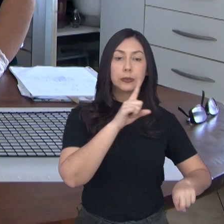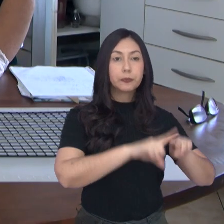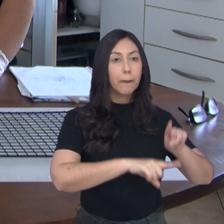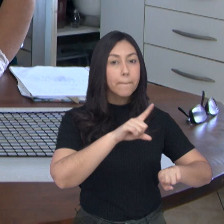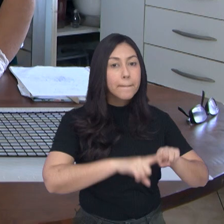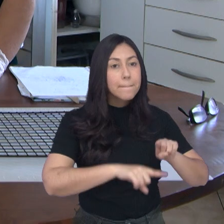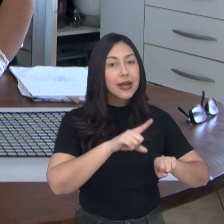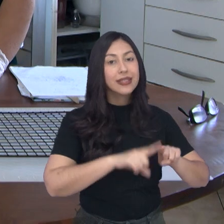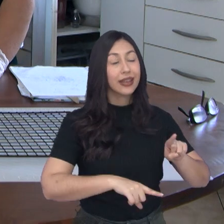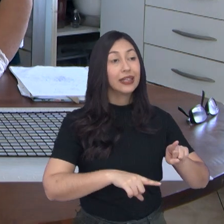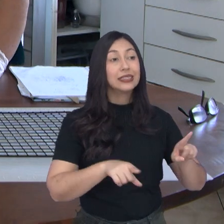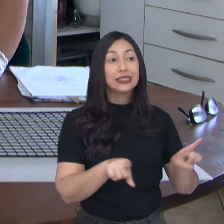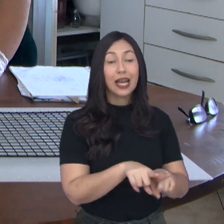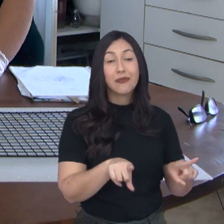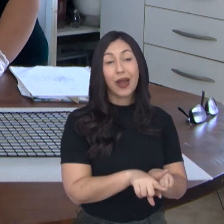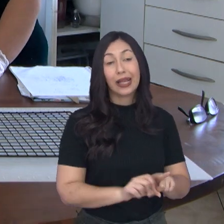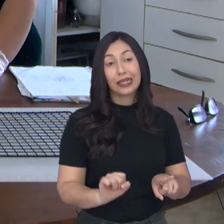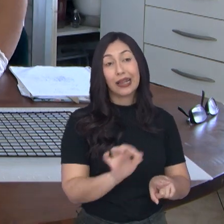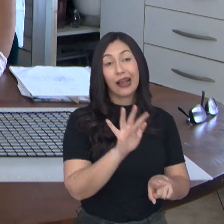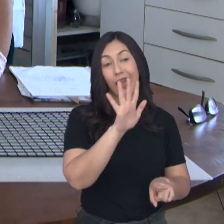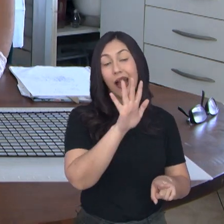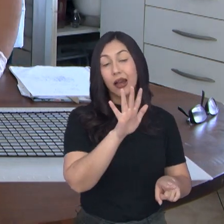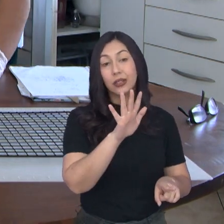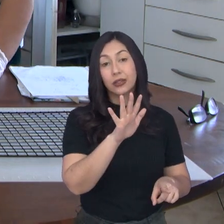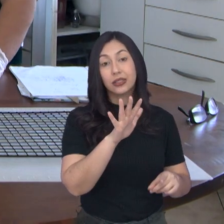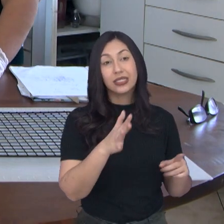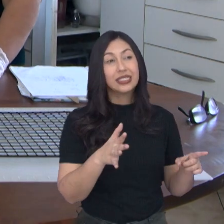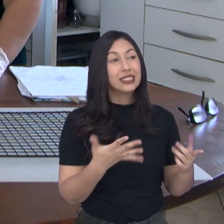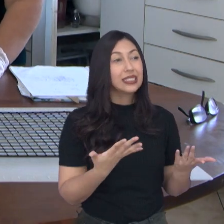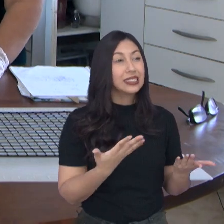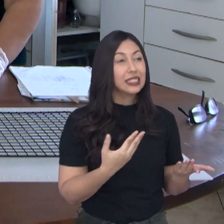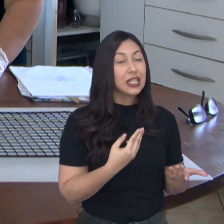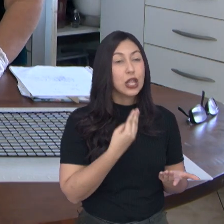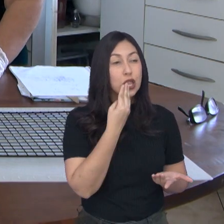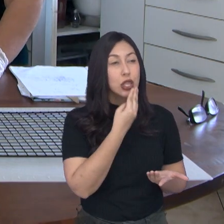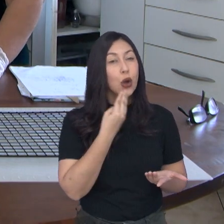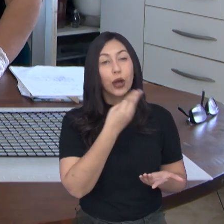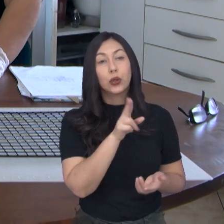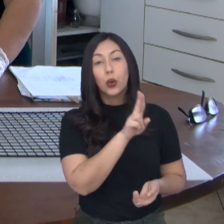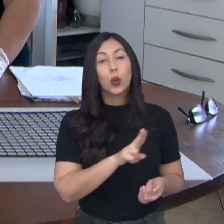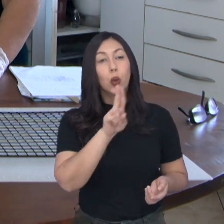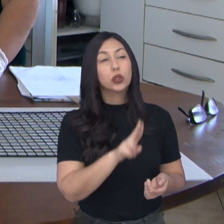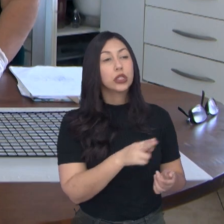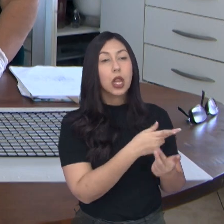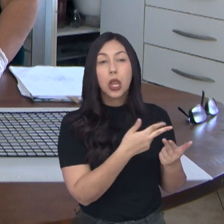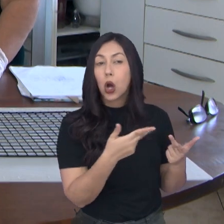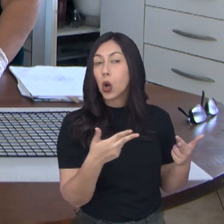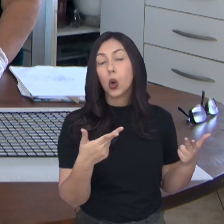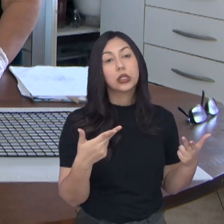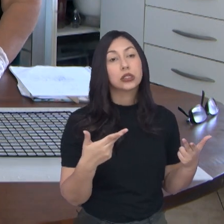os insumos são mais caros. São mais caros. E as coisas salgadas é muito utilizado produtos orgânicos, né? Sem isso. Agrotóxico.